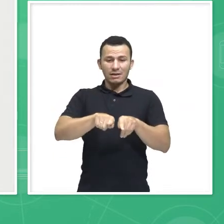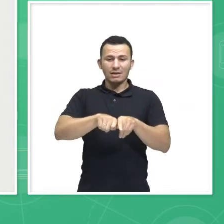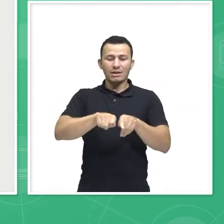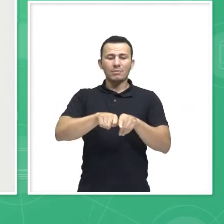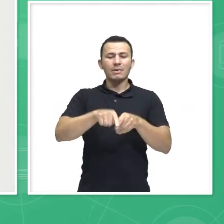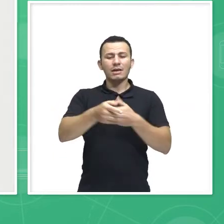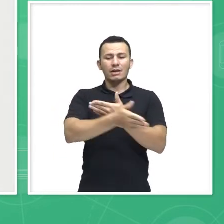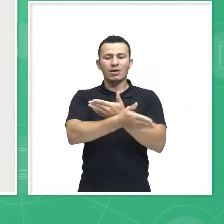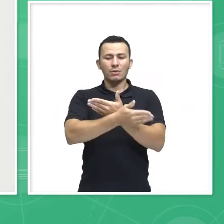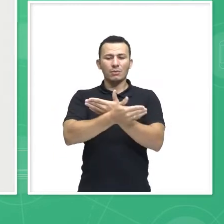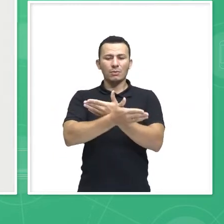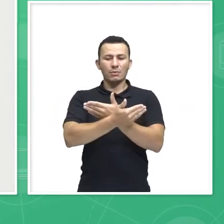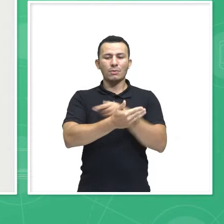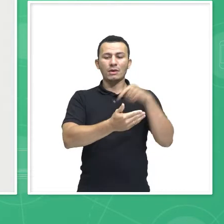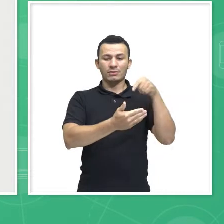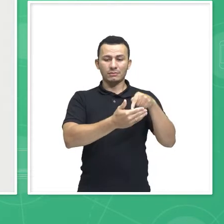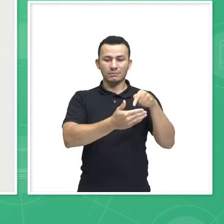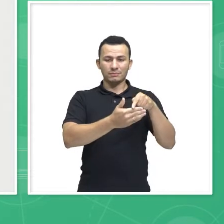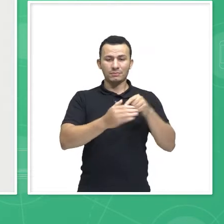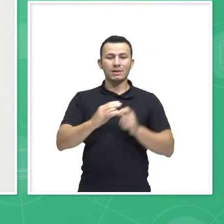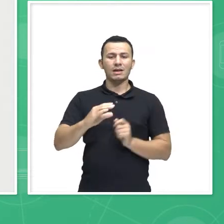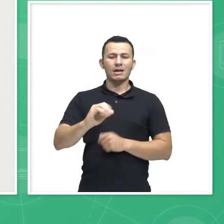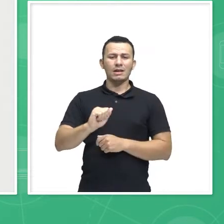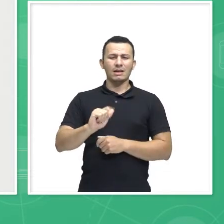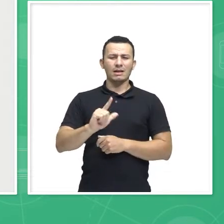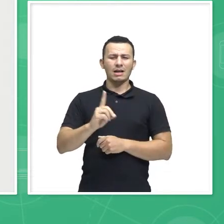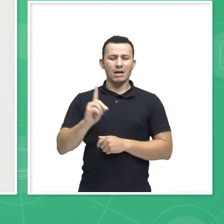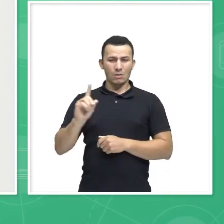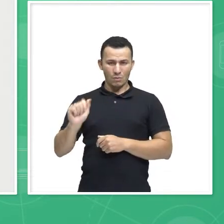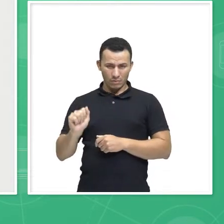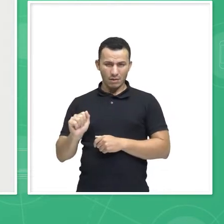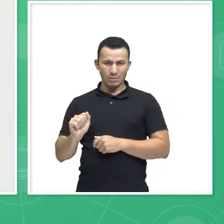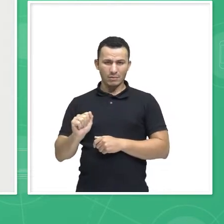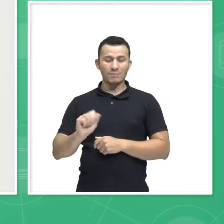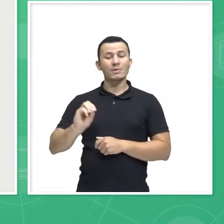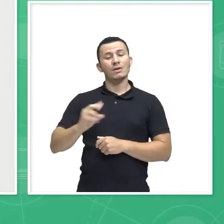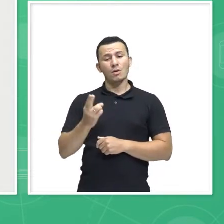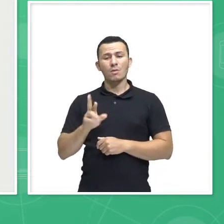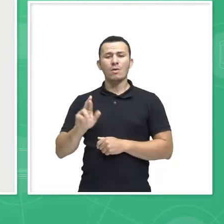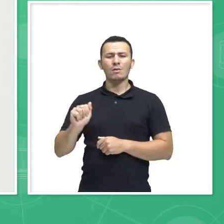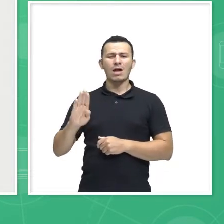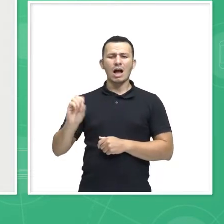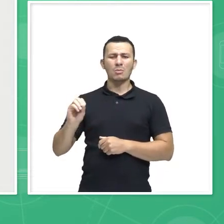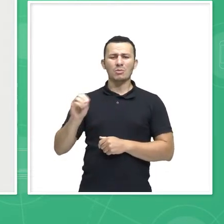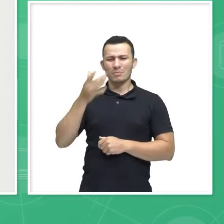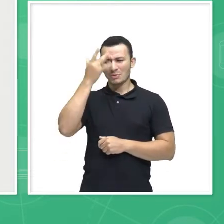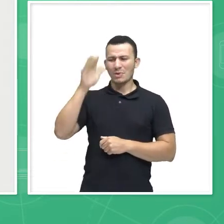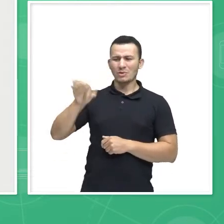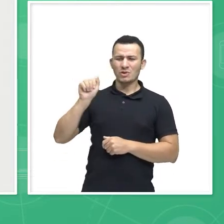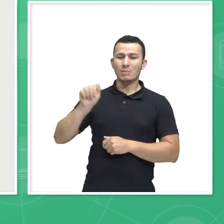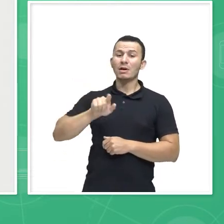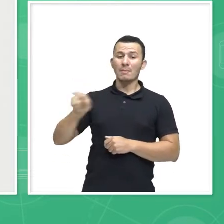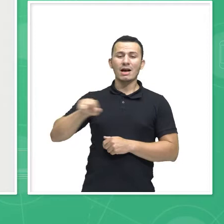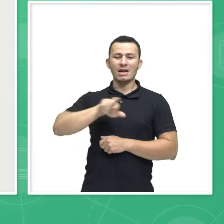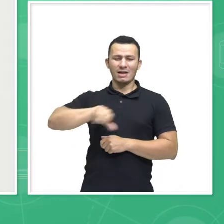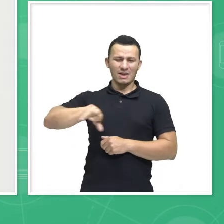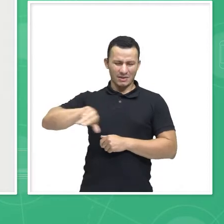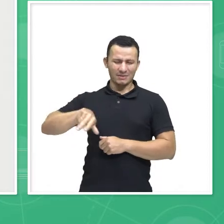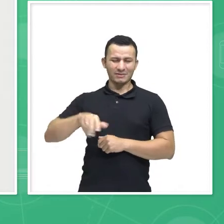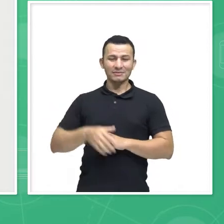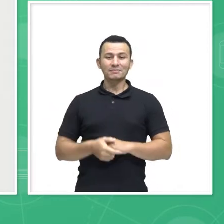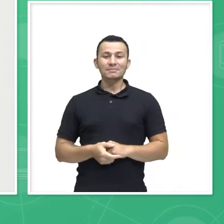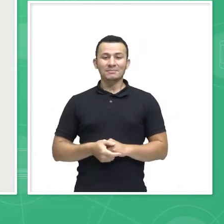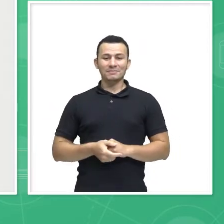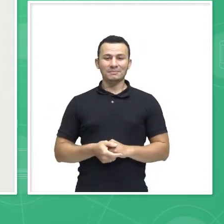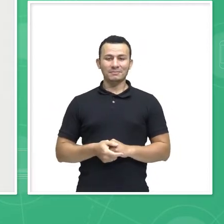caudal né a calda desse peixe O que a gente chama popularmente de rabo mas é causa Então ela essa linha lateral como a gente